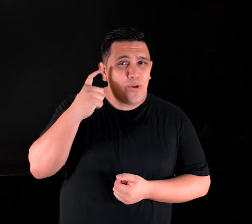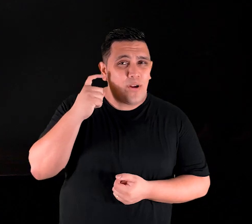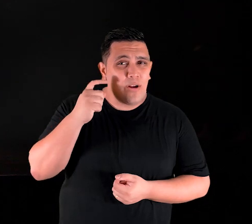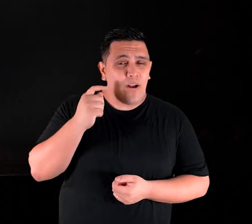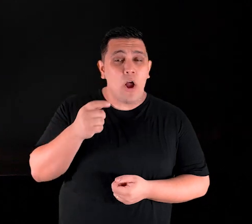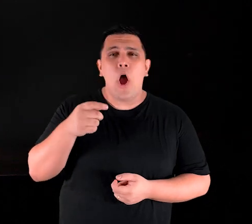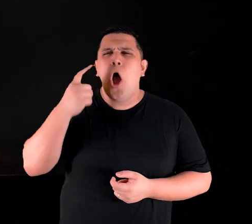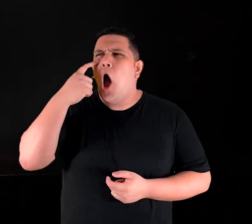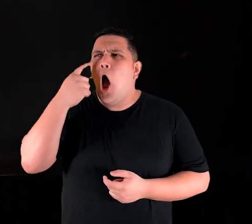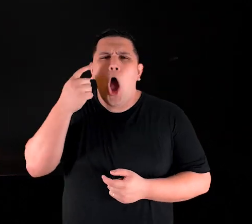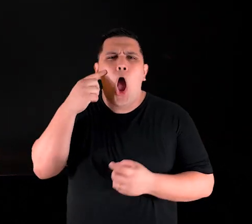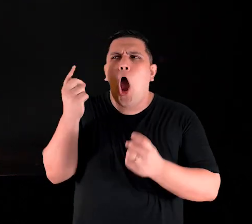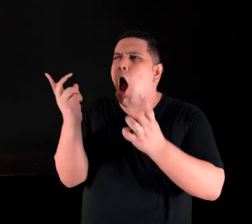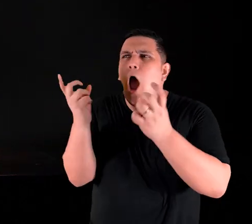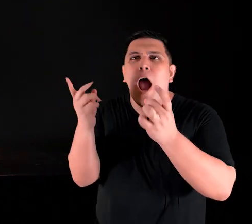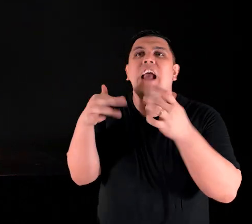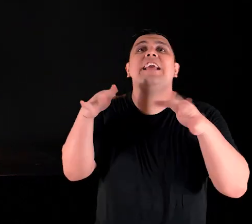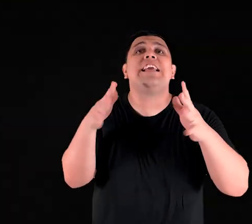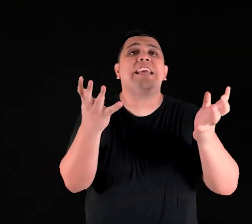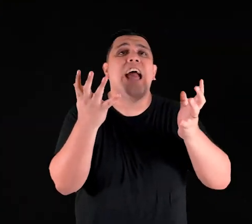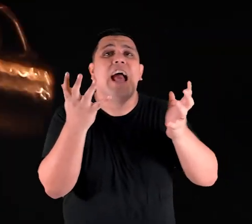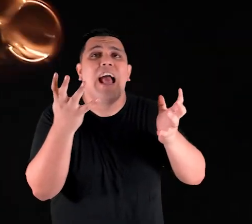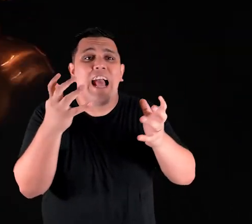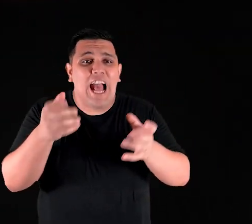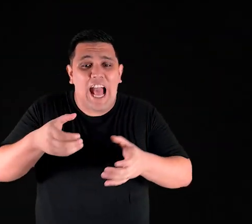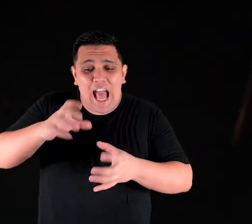Olha a caneca!